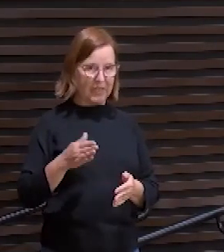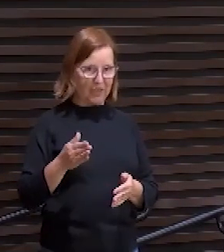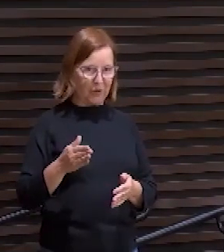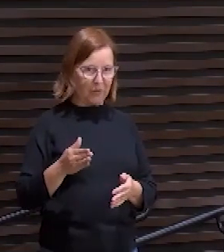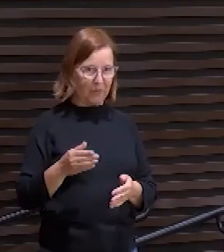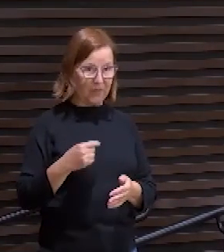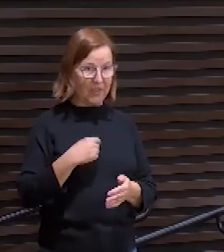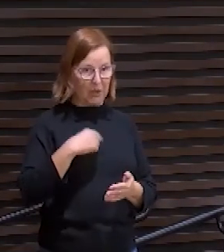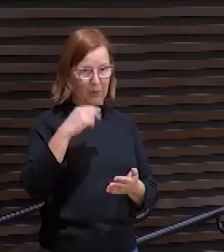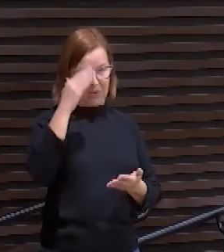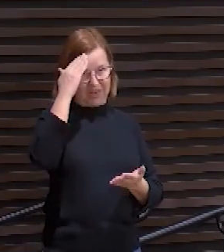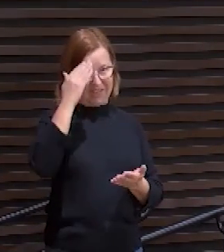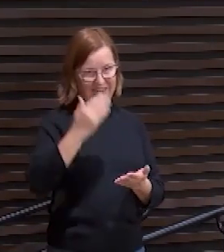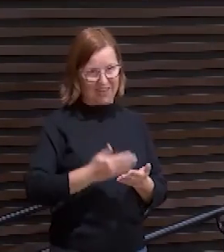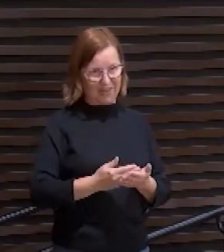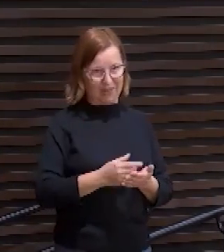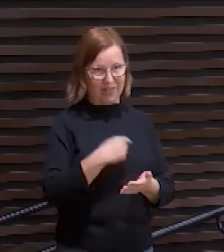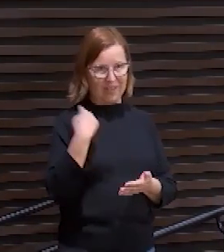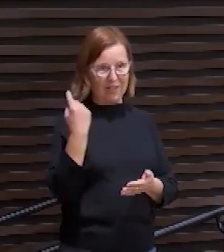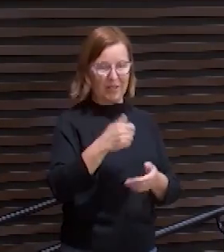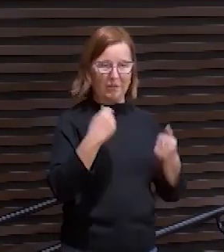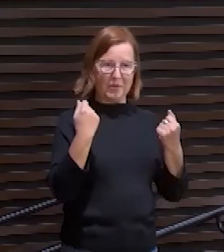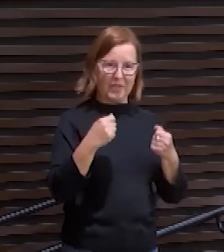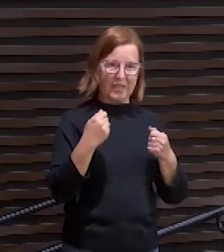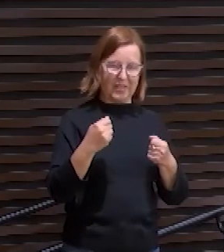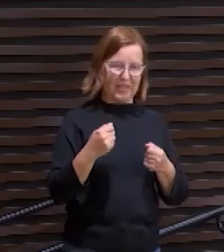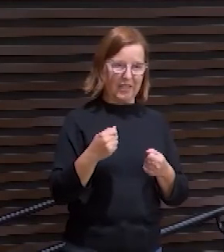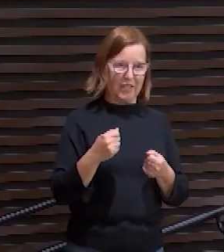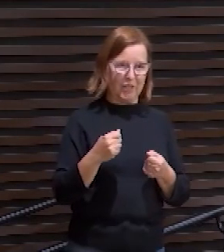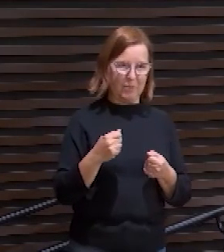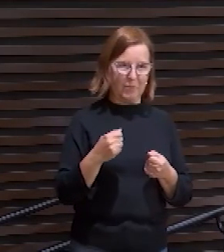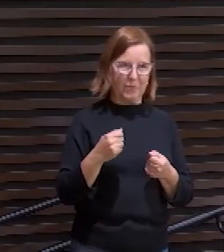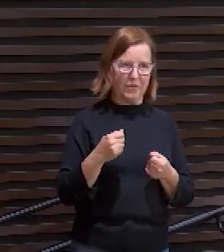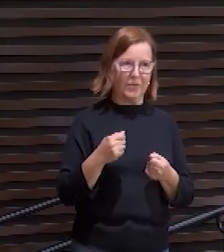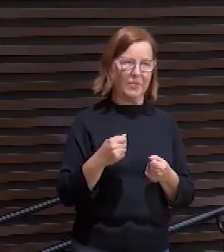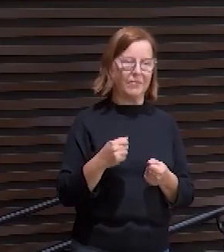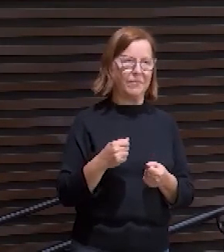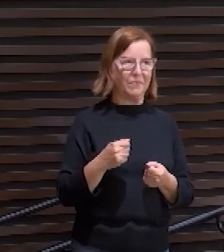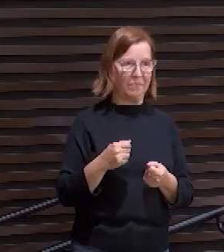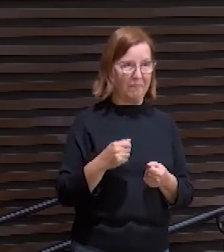eu creio que nós precisamos colocar a nossa barba de molho